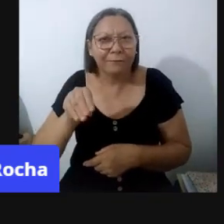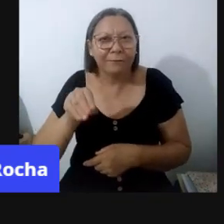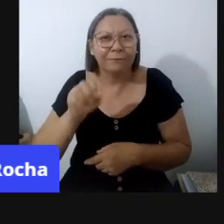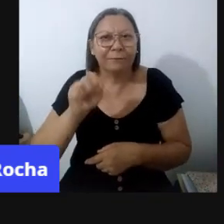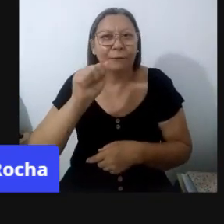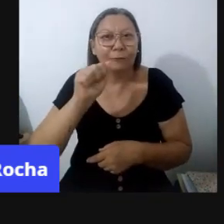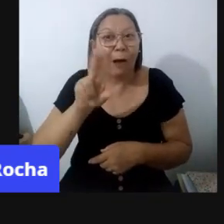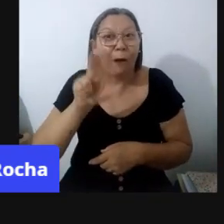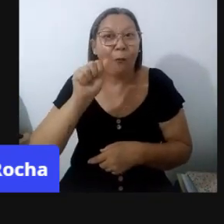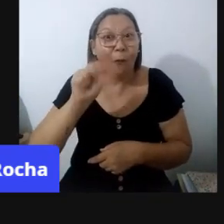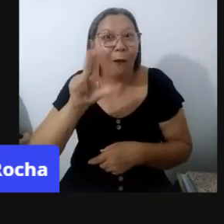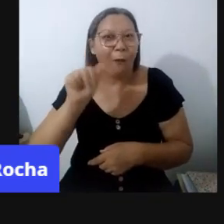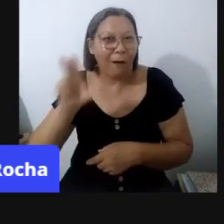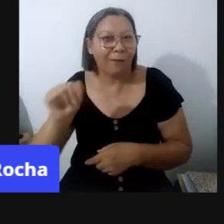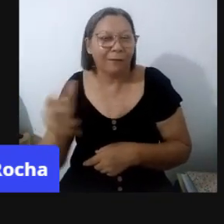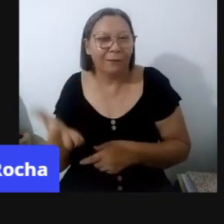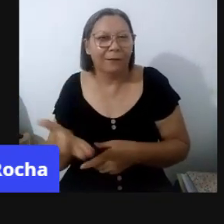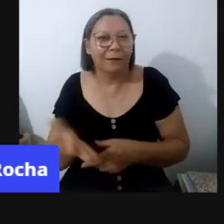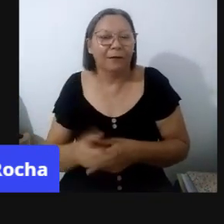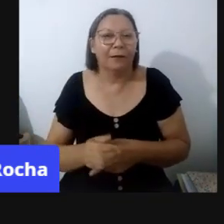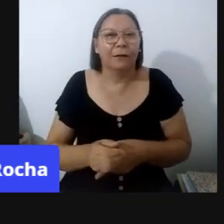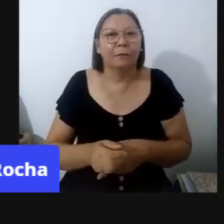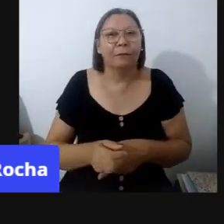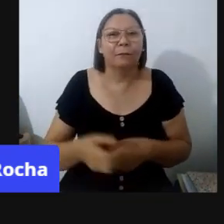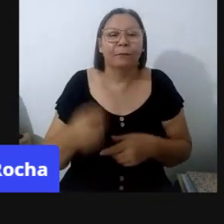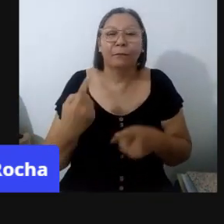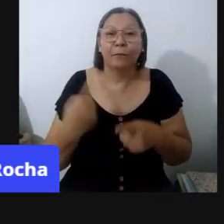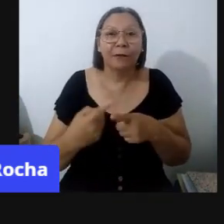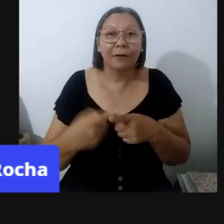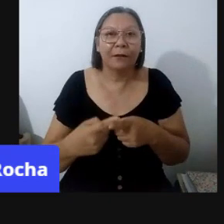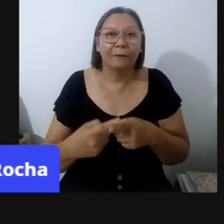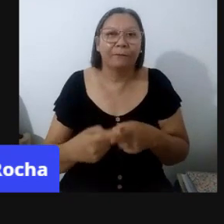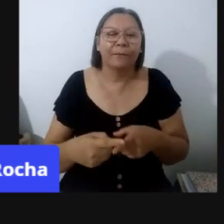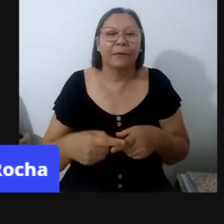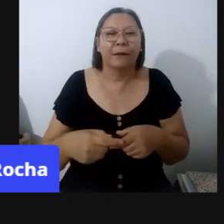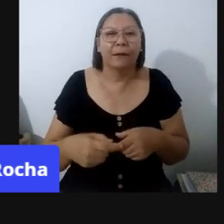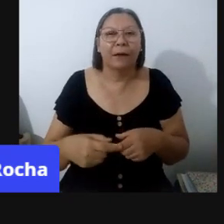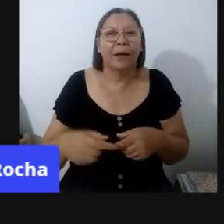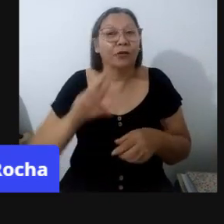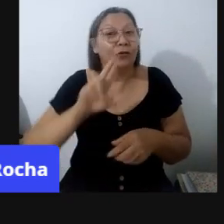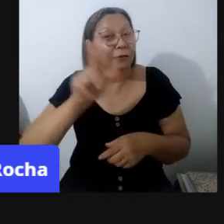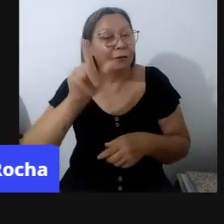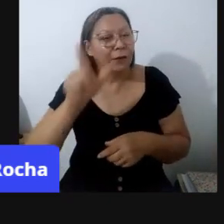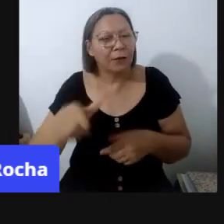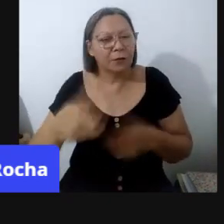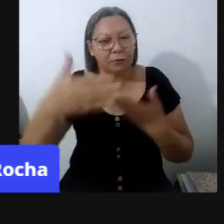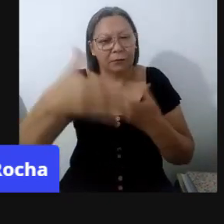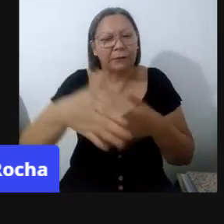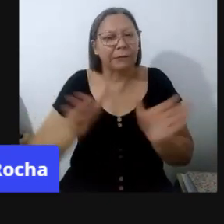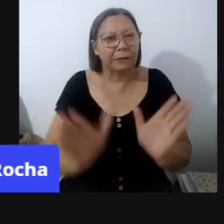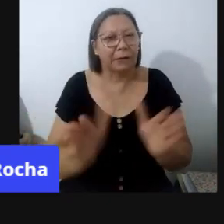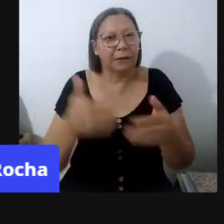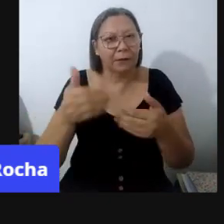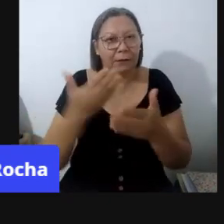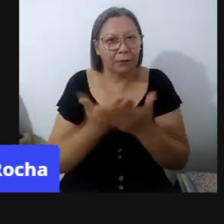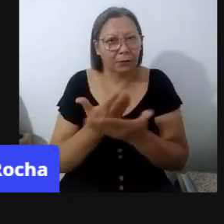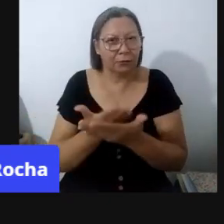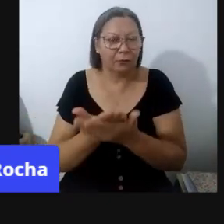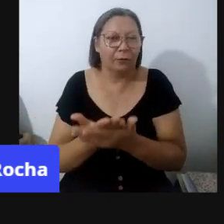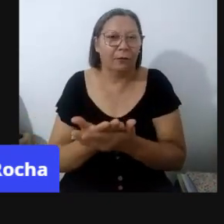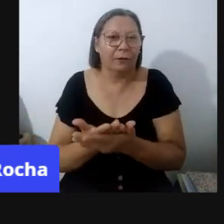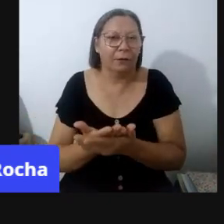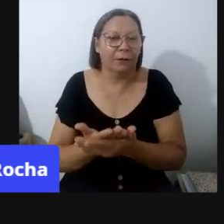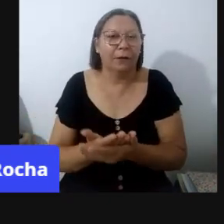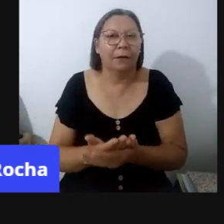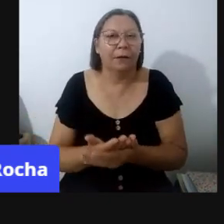nossa sala de aula, se estivéssemos no contexto institucional, né? Então, a educação infantil tem essa licença poética, digamos